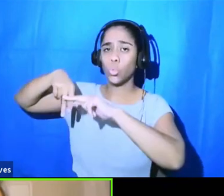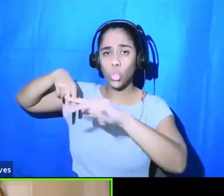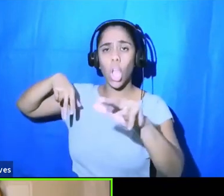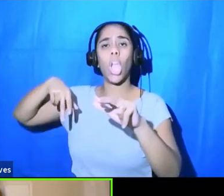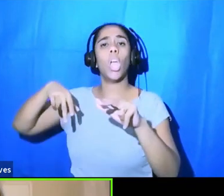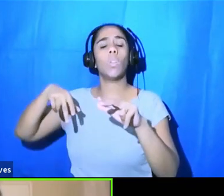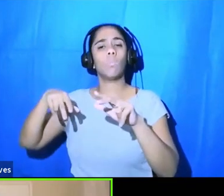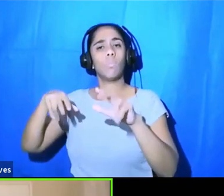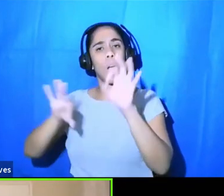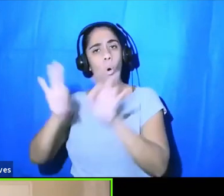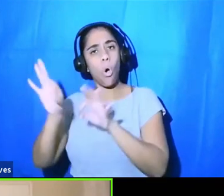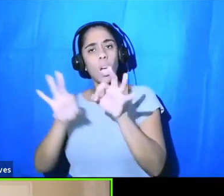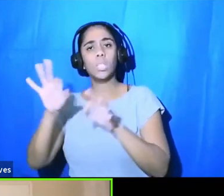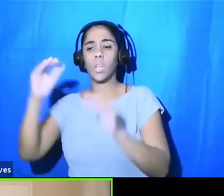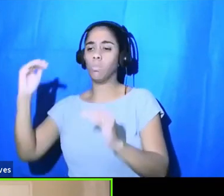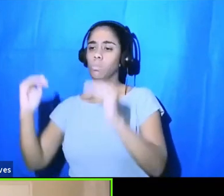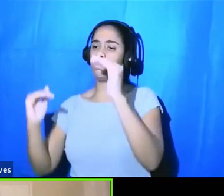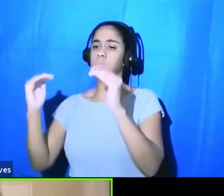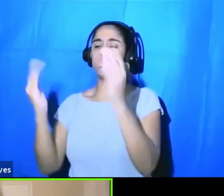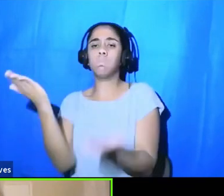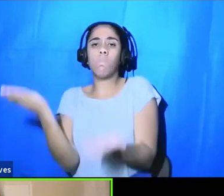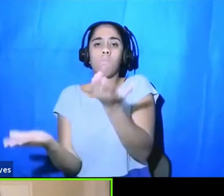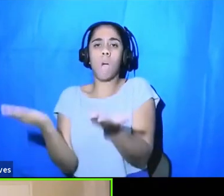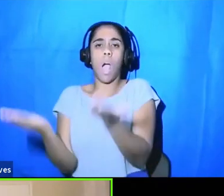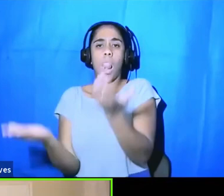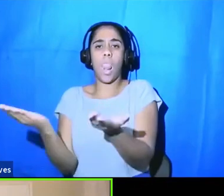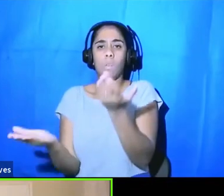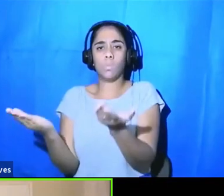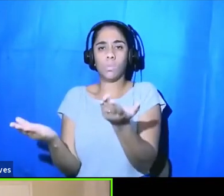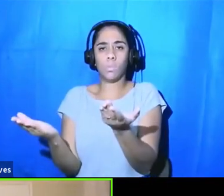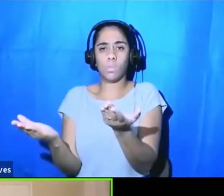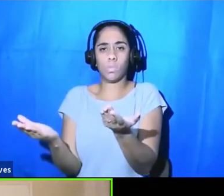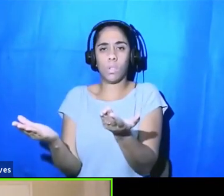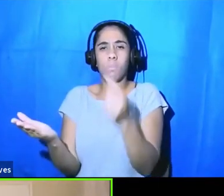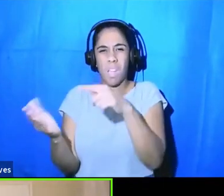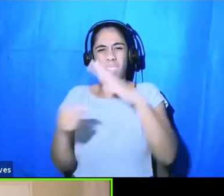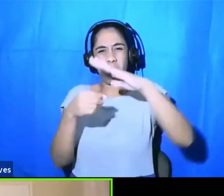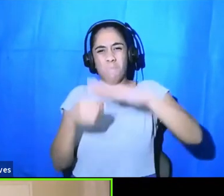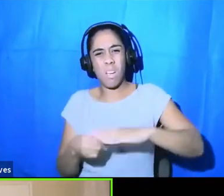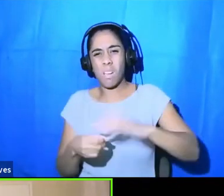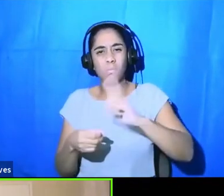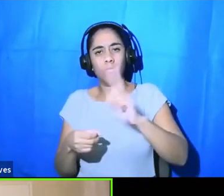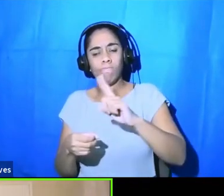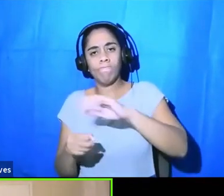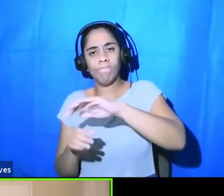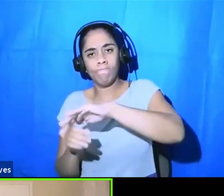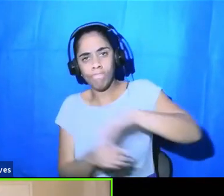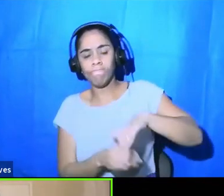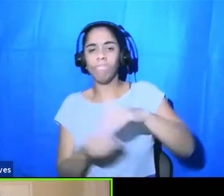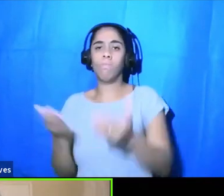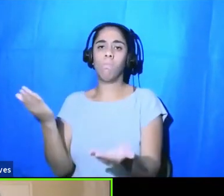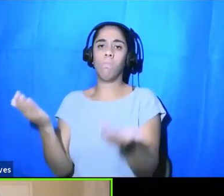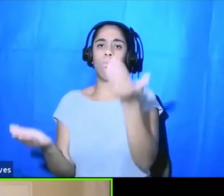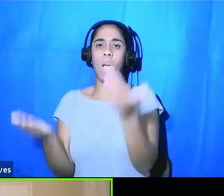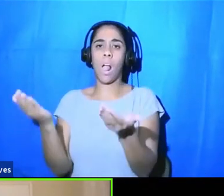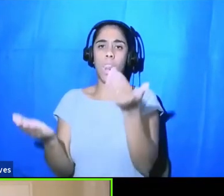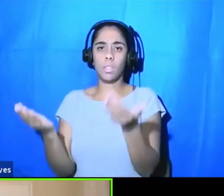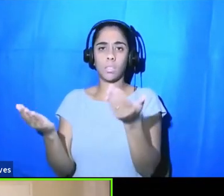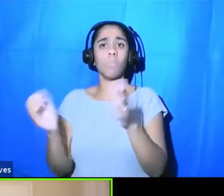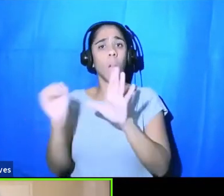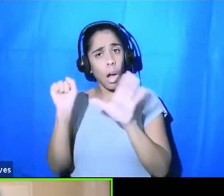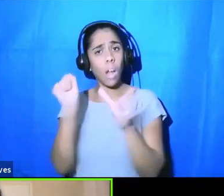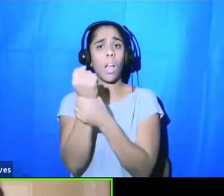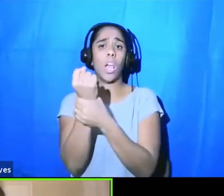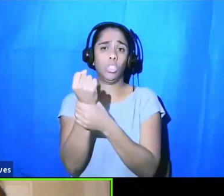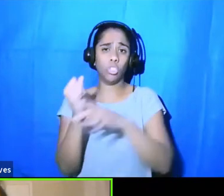de opresão isso supone uma transformação da garantia do direito à educación como uma educación